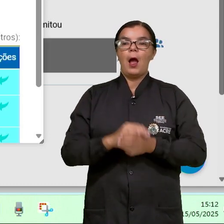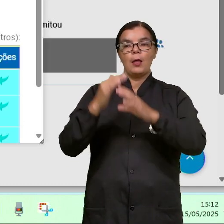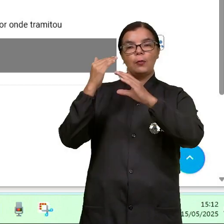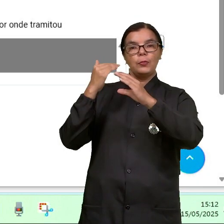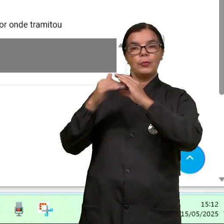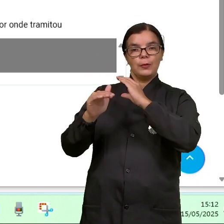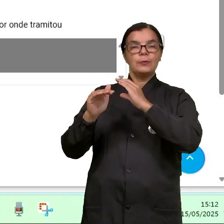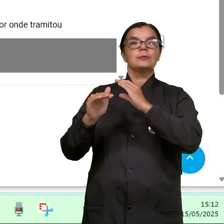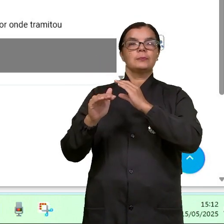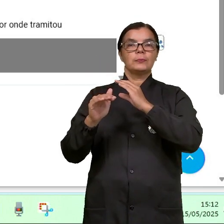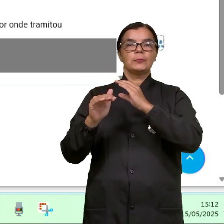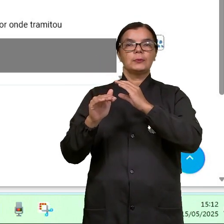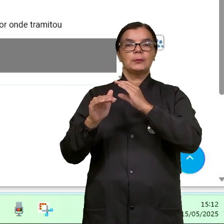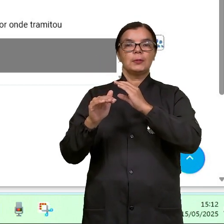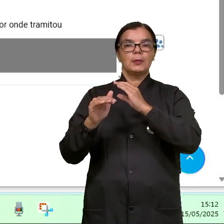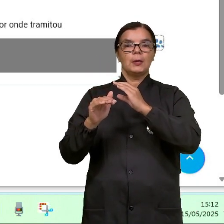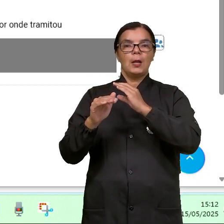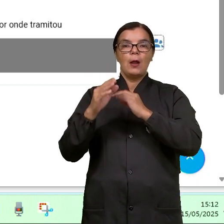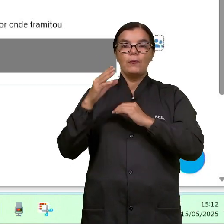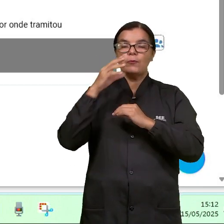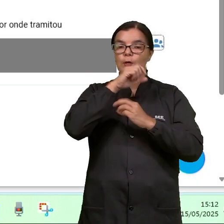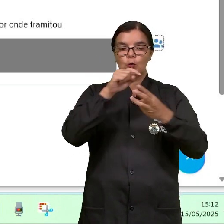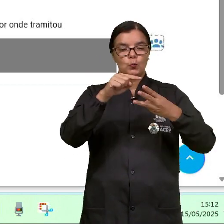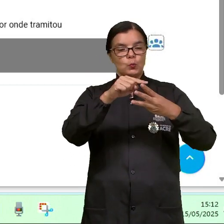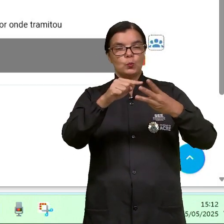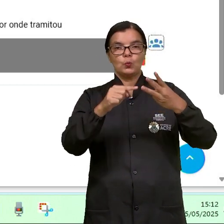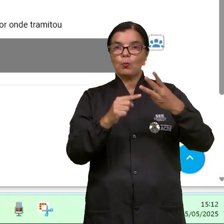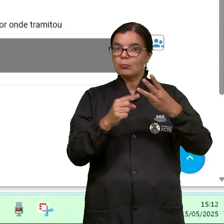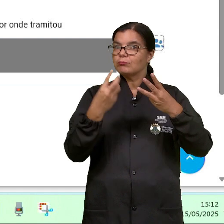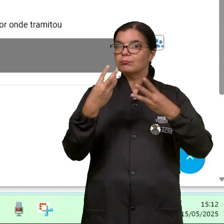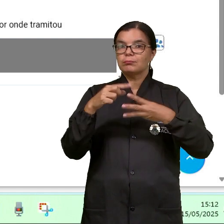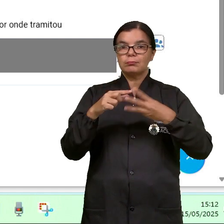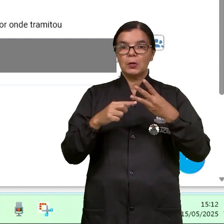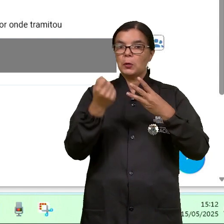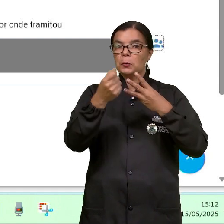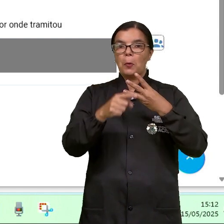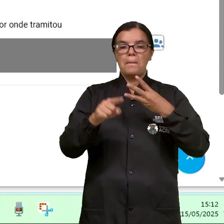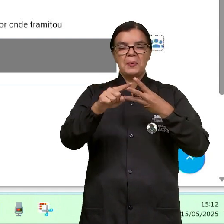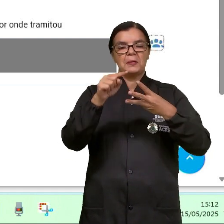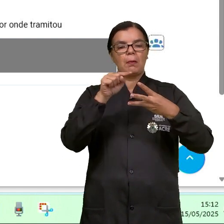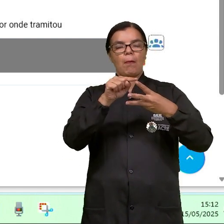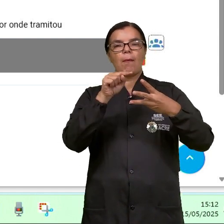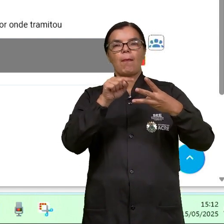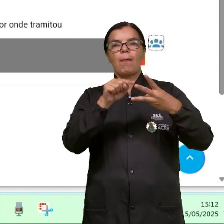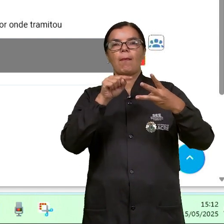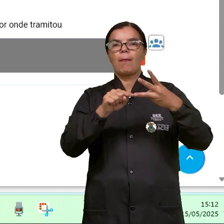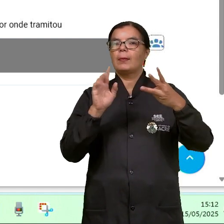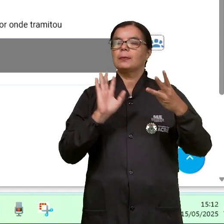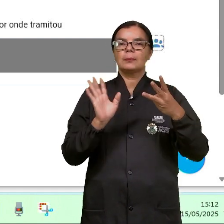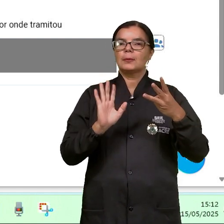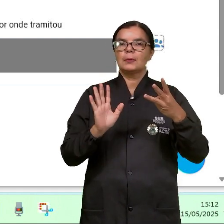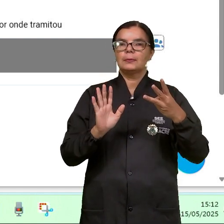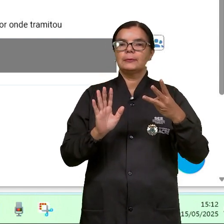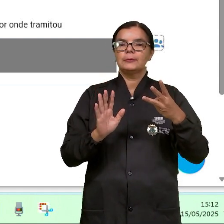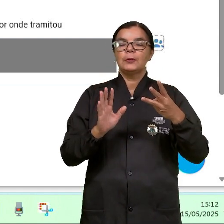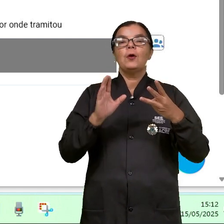Transportei e vem para cá automaticamente todos eles, tá? Eu não preciso estar clicando um por um, posso criar somente aqui um grupo